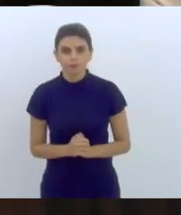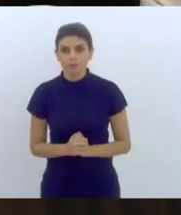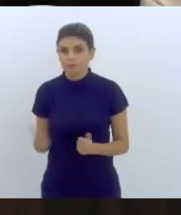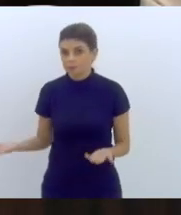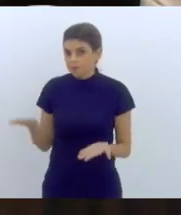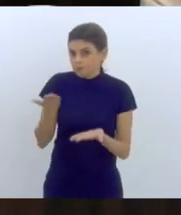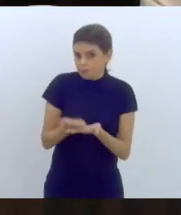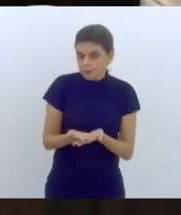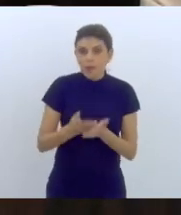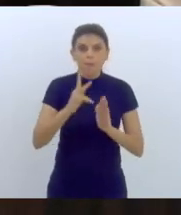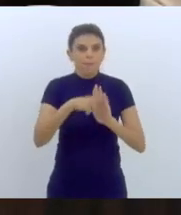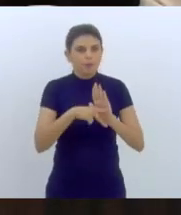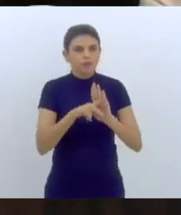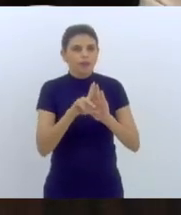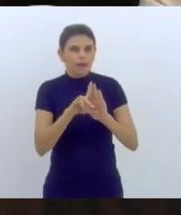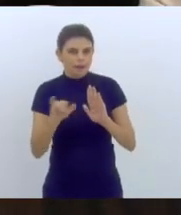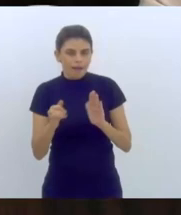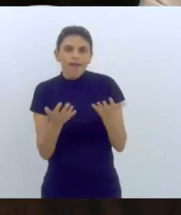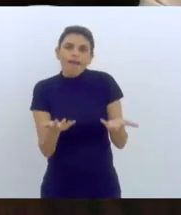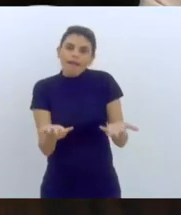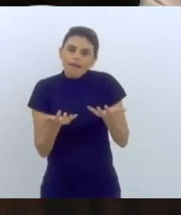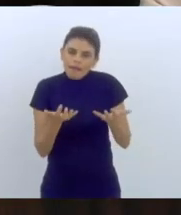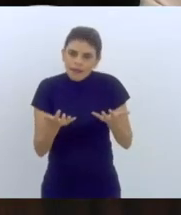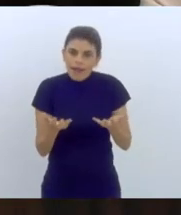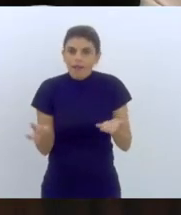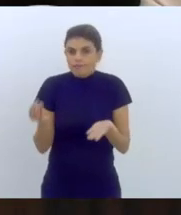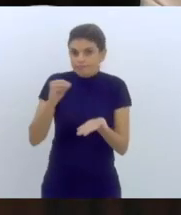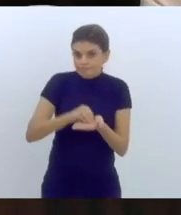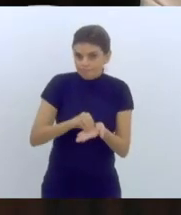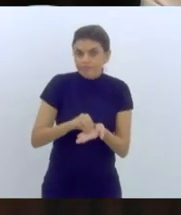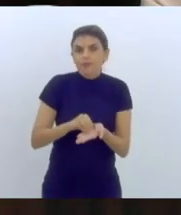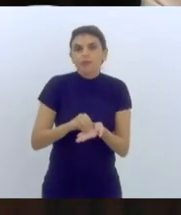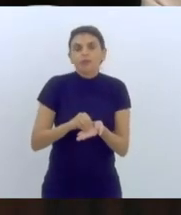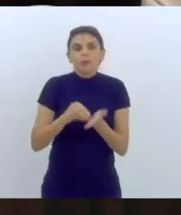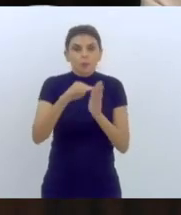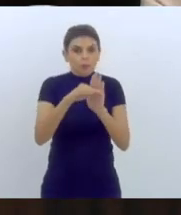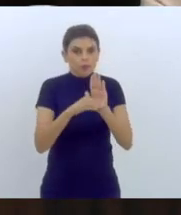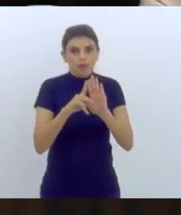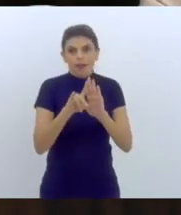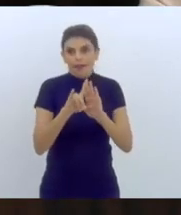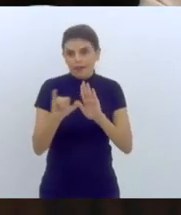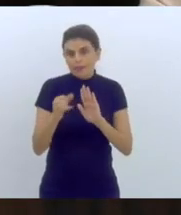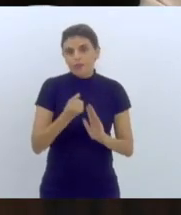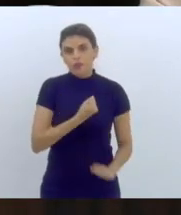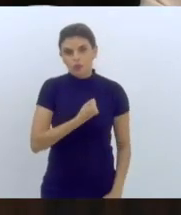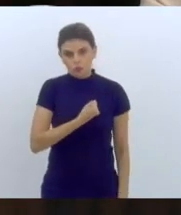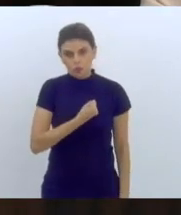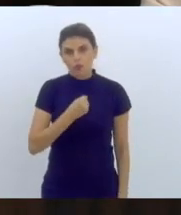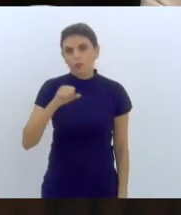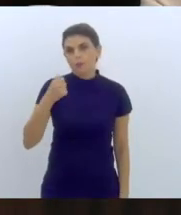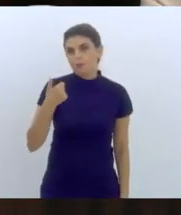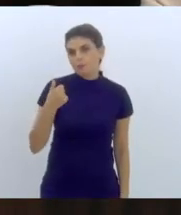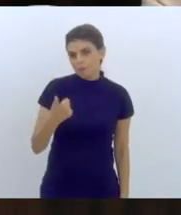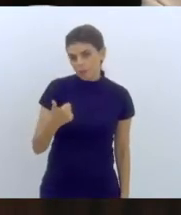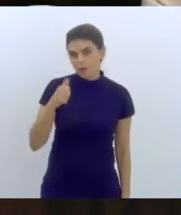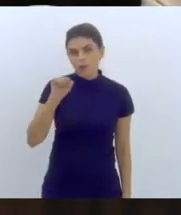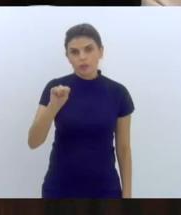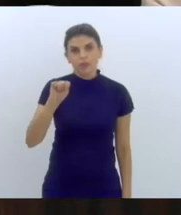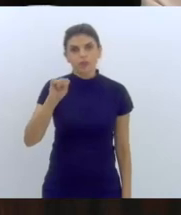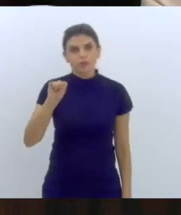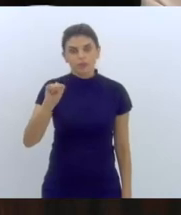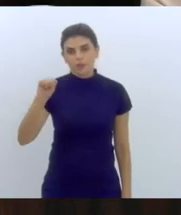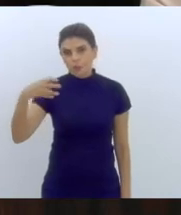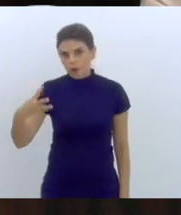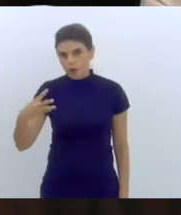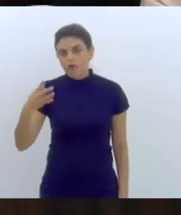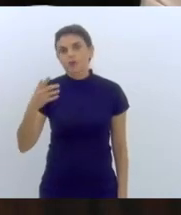mesa o projeto de lei que requer para inclusão na ordem do dia o projeto de lei número 1884 de 2020, de